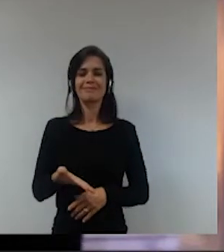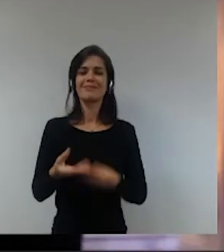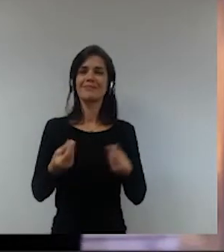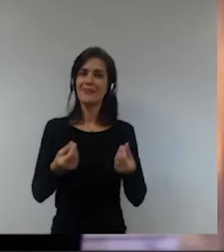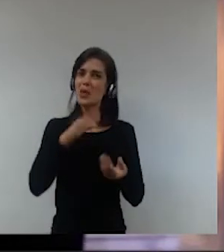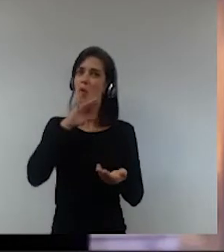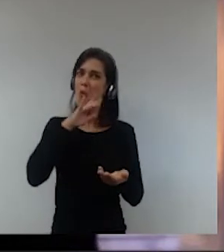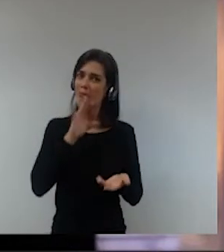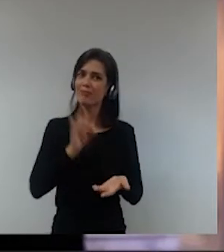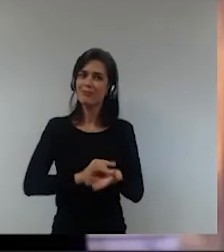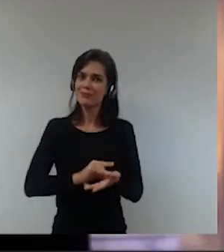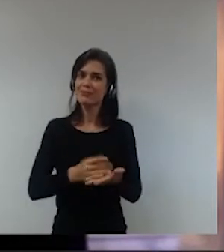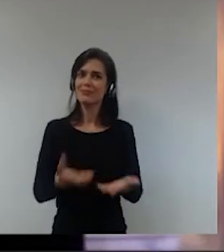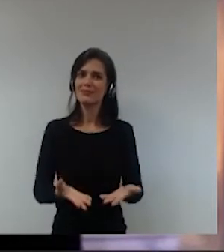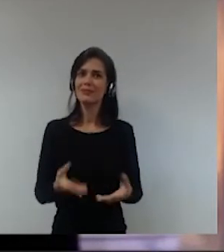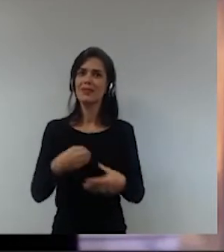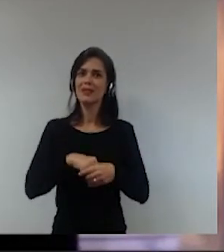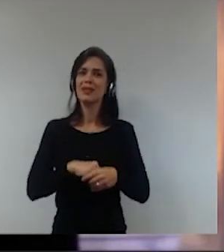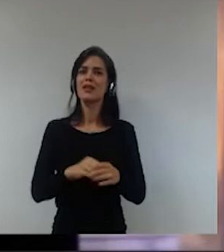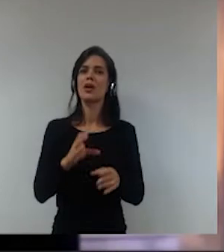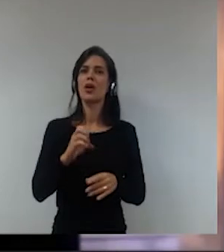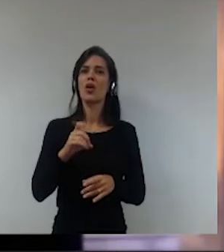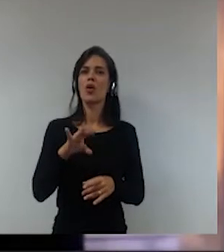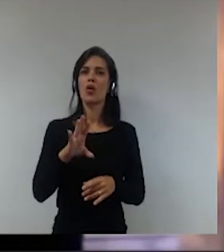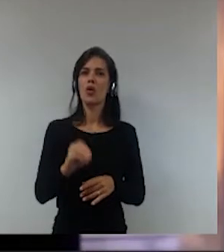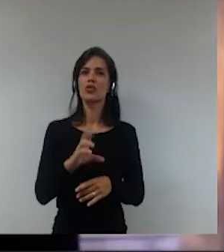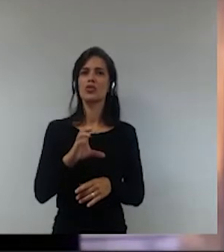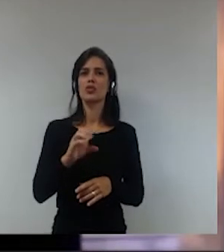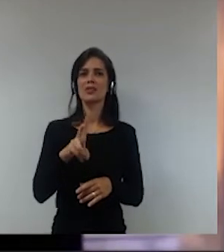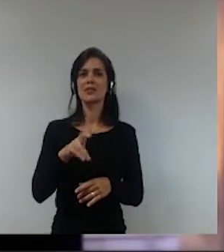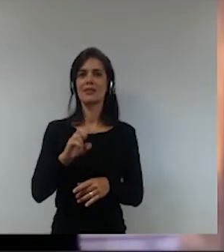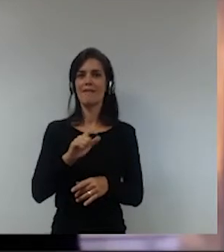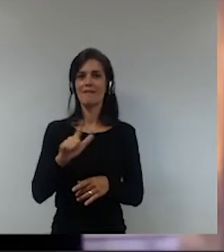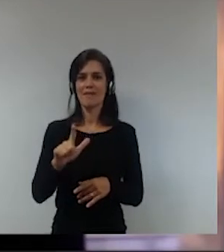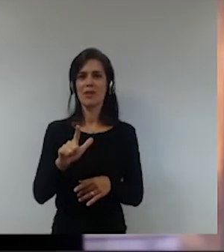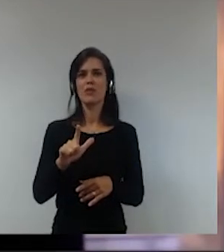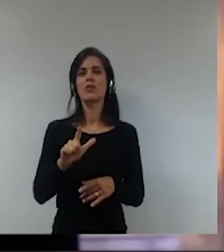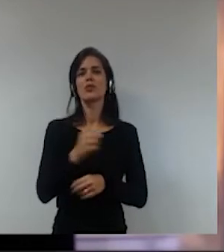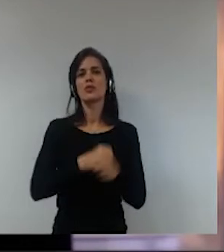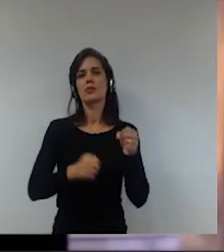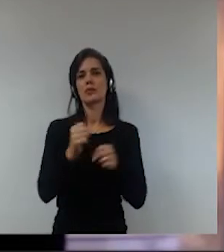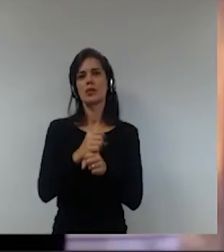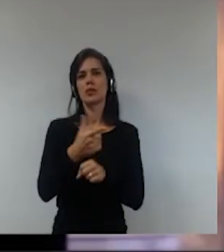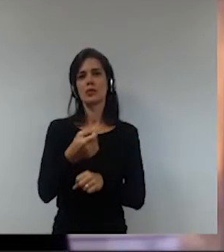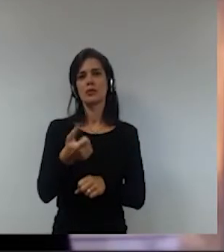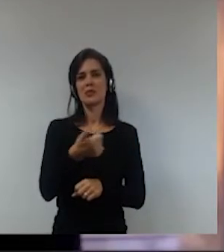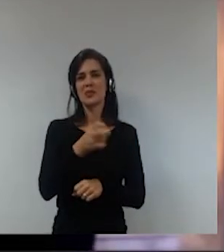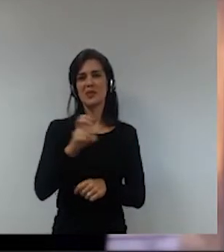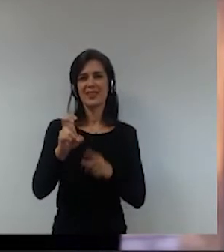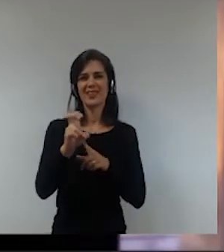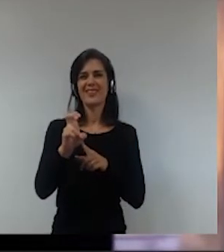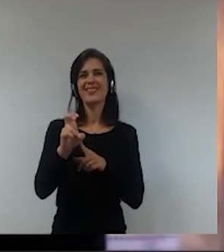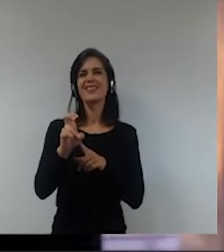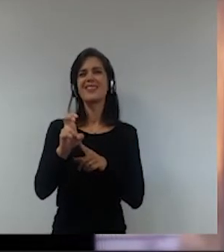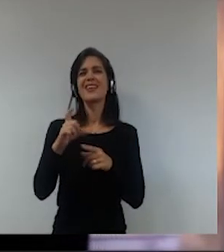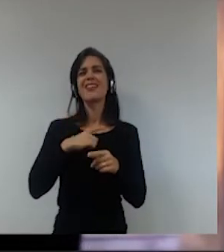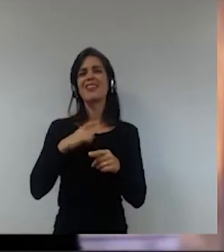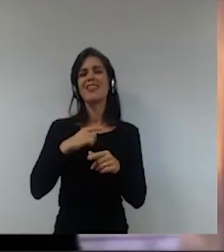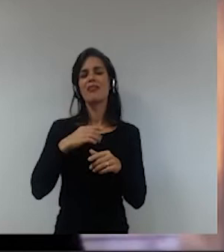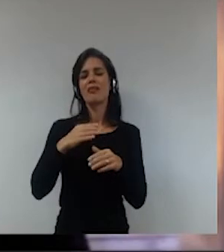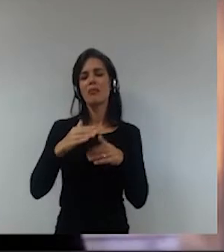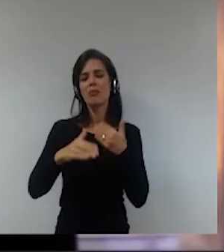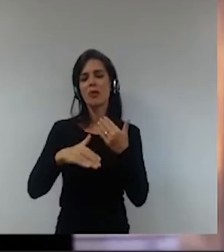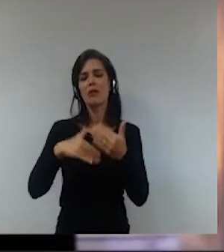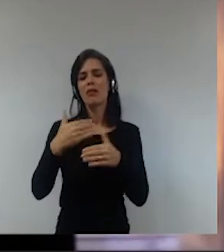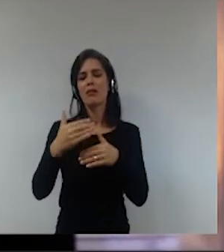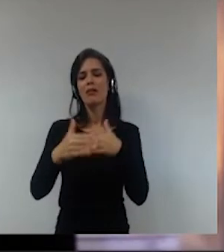muito ruins no Código de Processo Civil de 2015. Nesse sentido, o Código de Processo Civil de 2015 andou muito pouco em relação